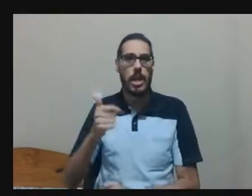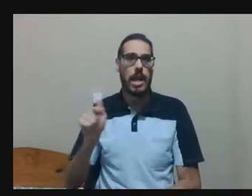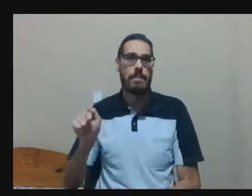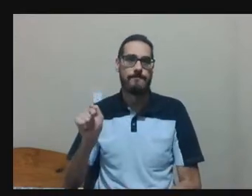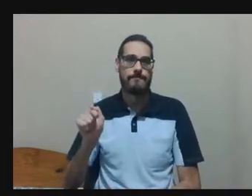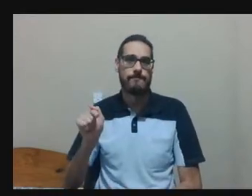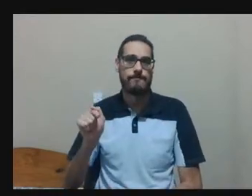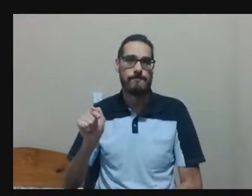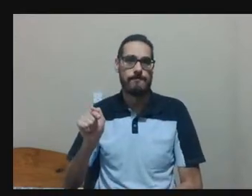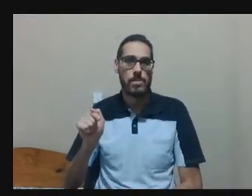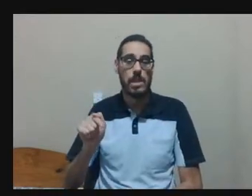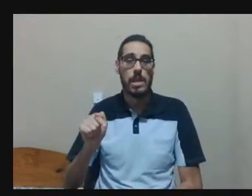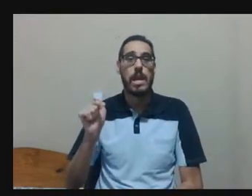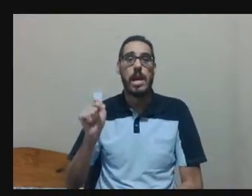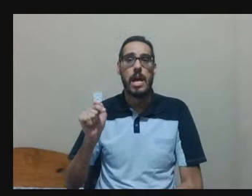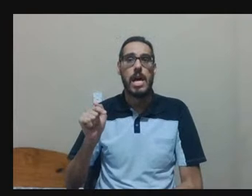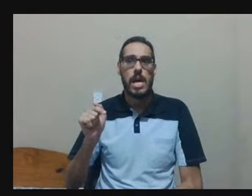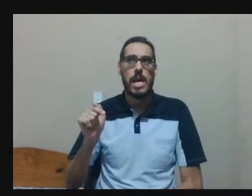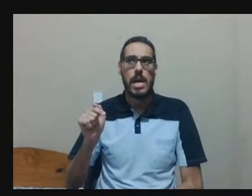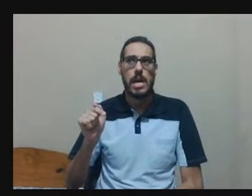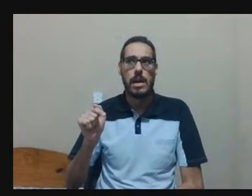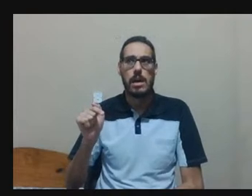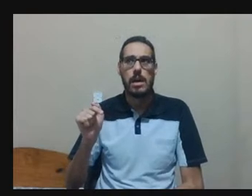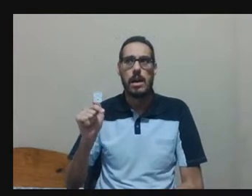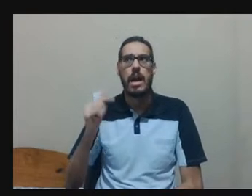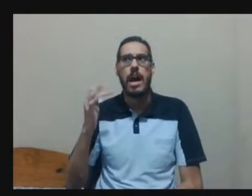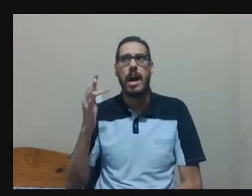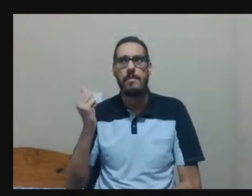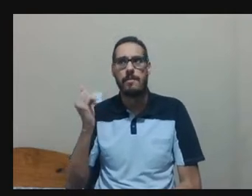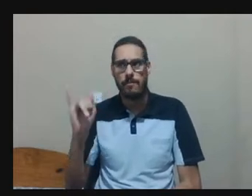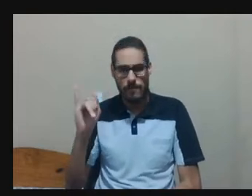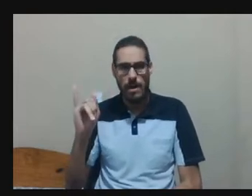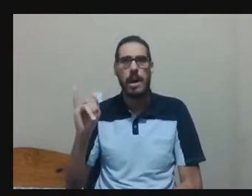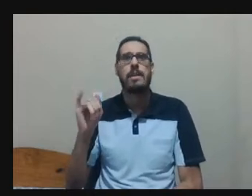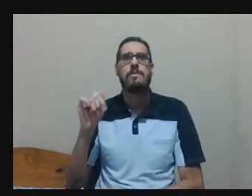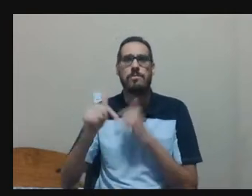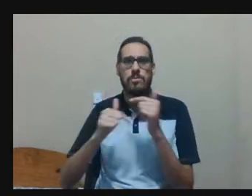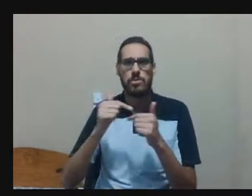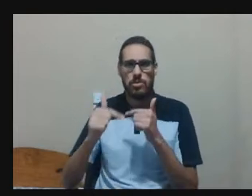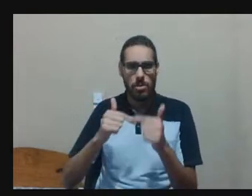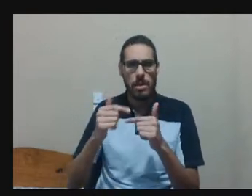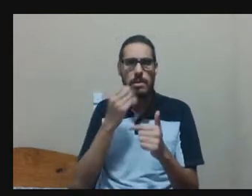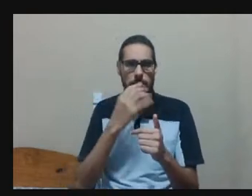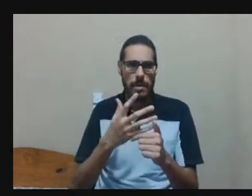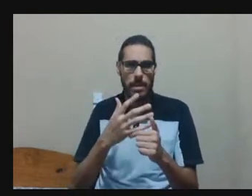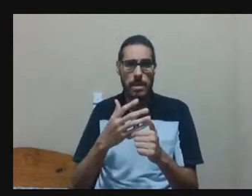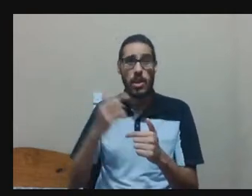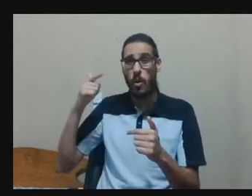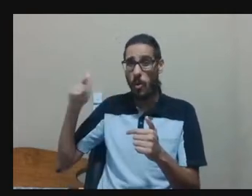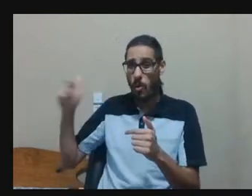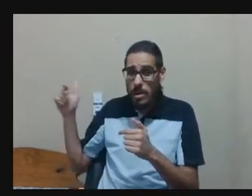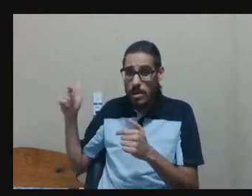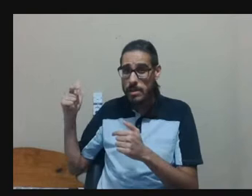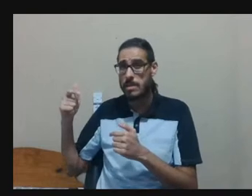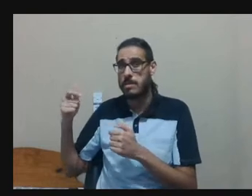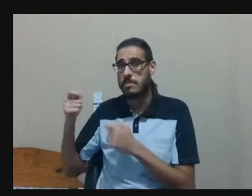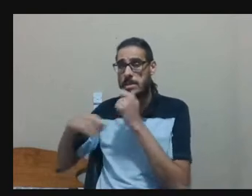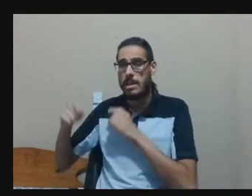extensão, ela funciona muito bem. E a FAI tem sido massacrada em outras administrações. Nós temos que reconhecer isso